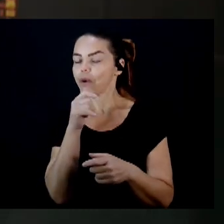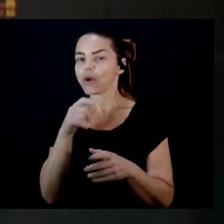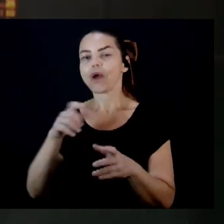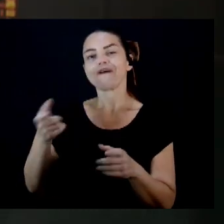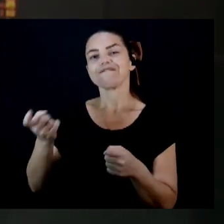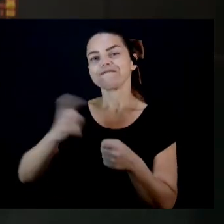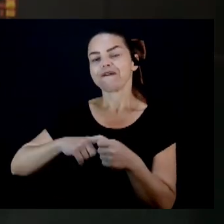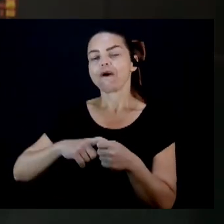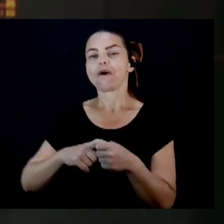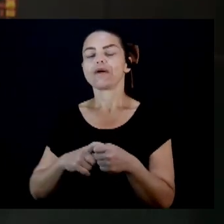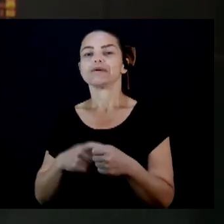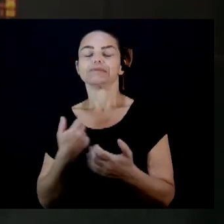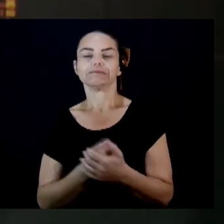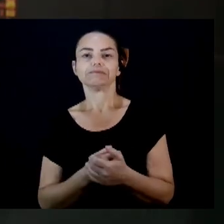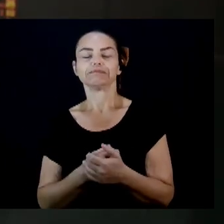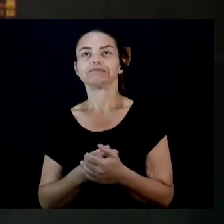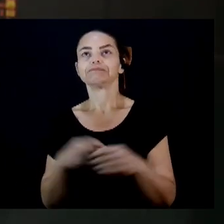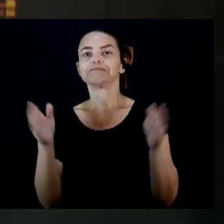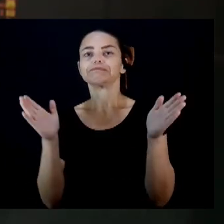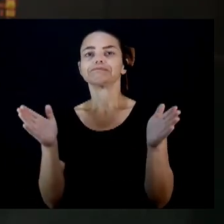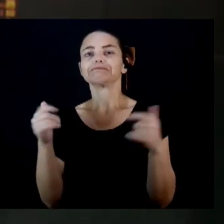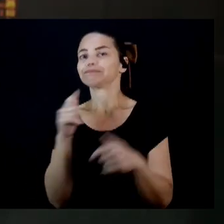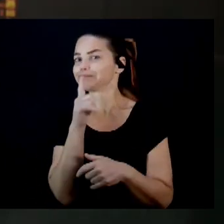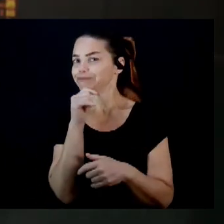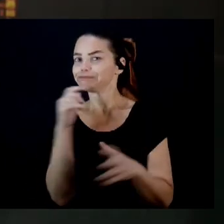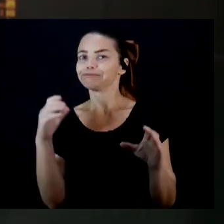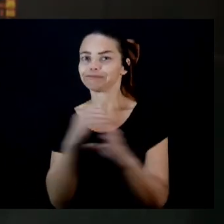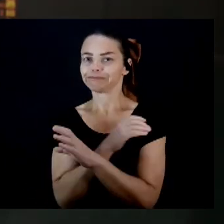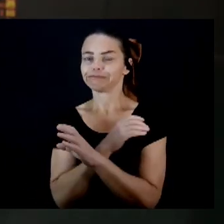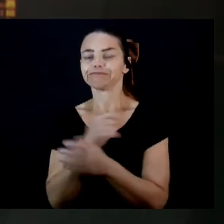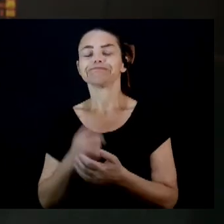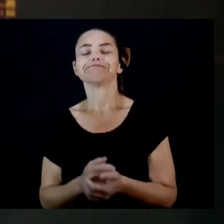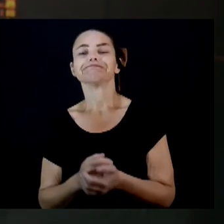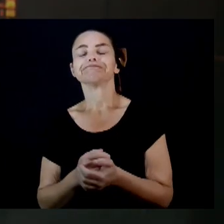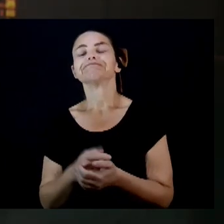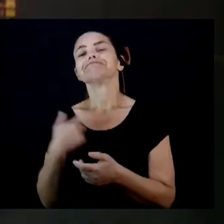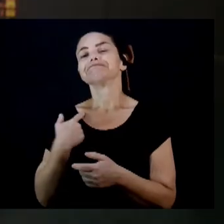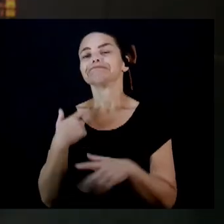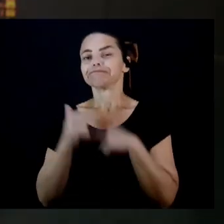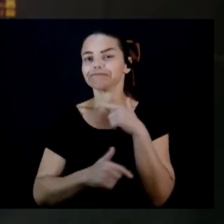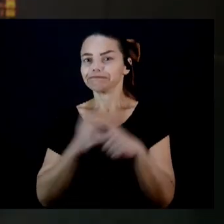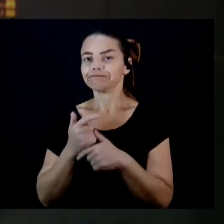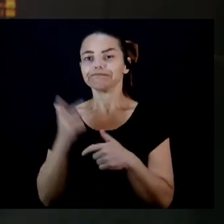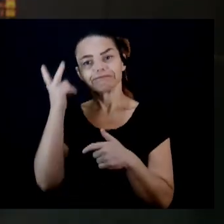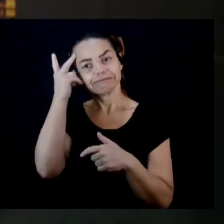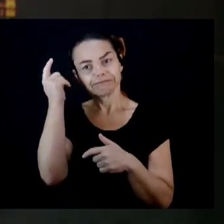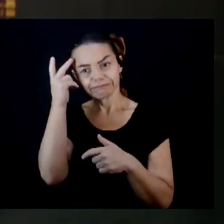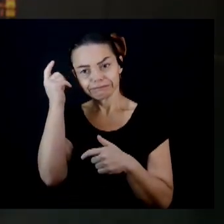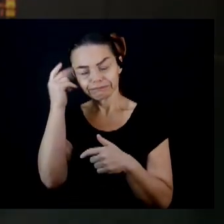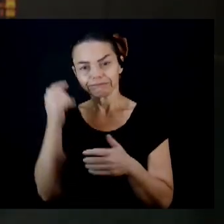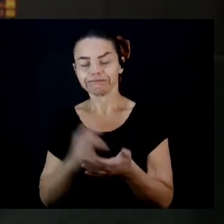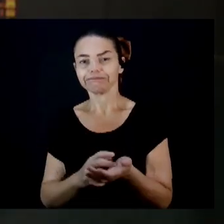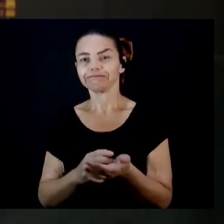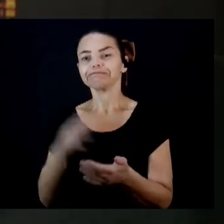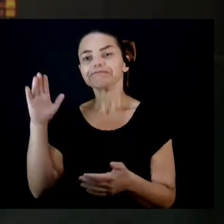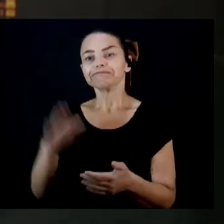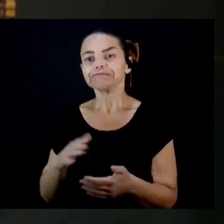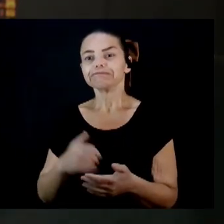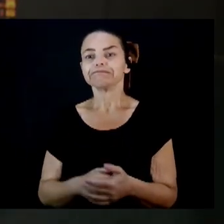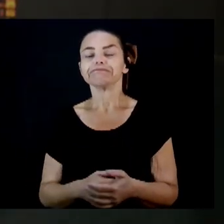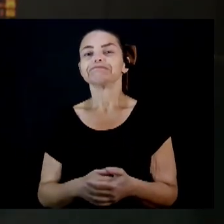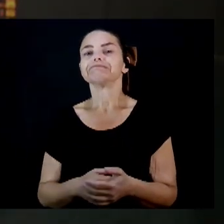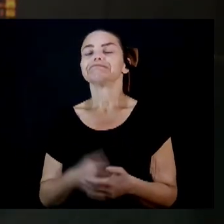abastecimento da caixa d'água concluído. A previsão é que o serviço seja normalizado na parte da tarde. Os